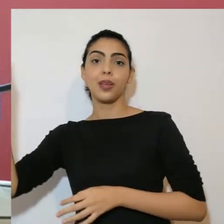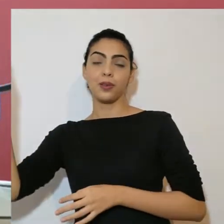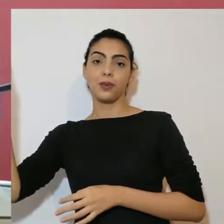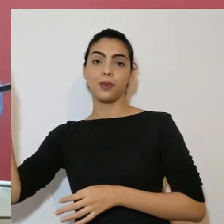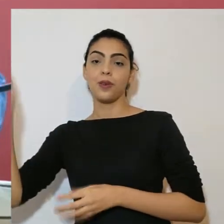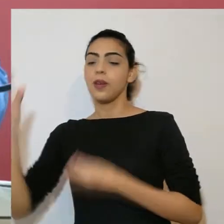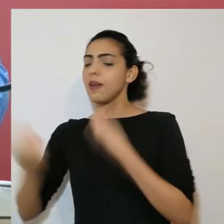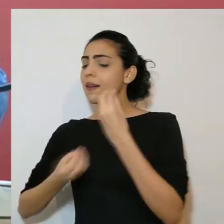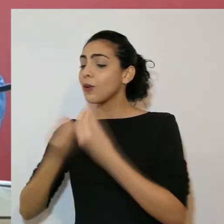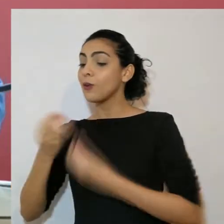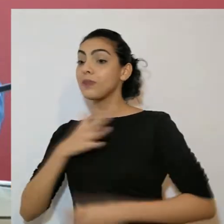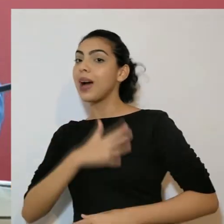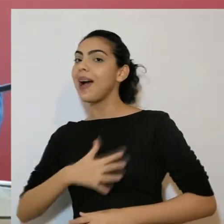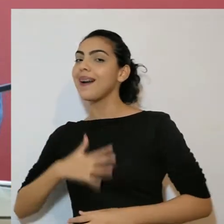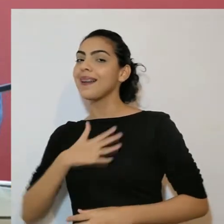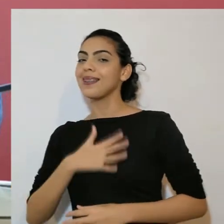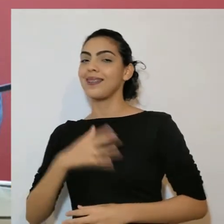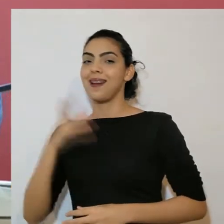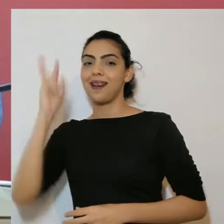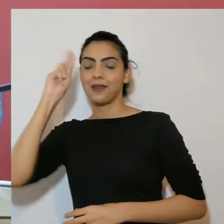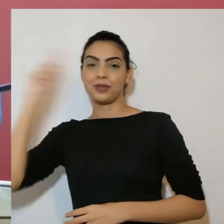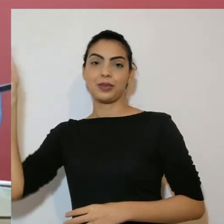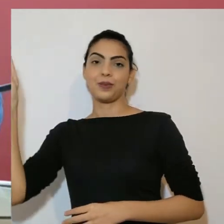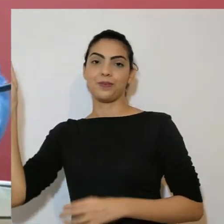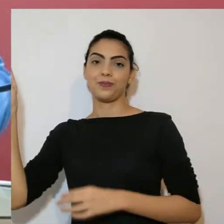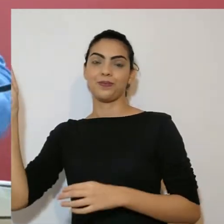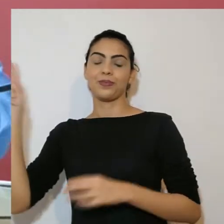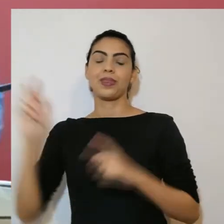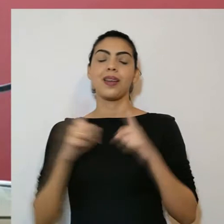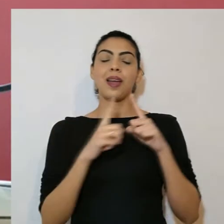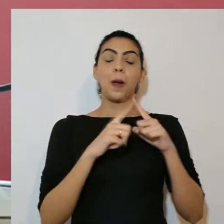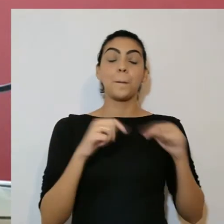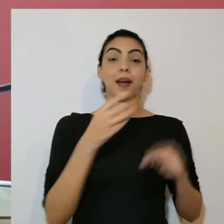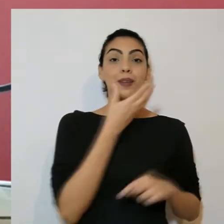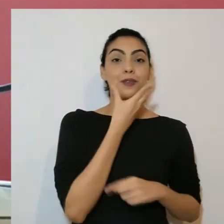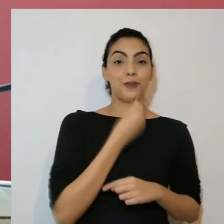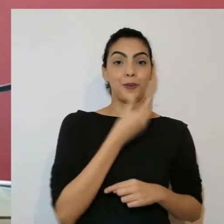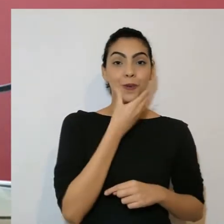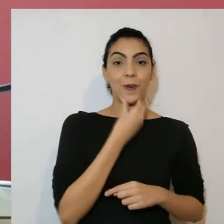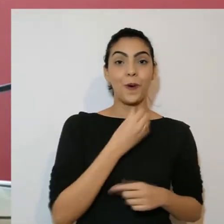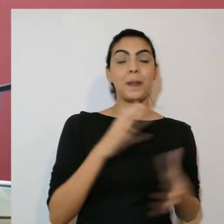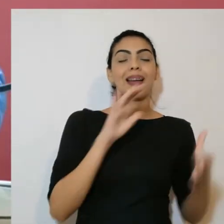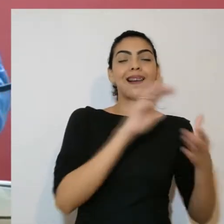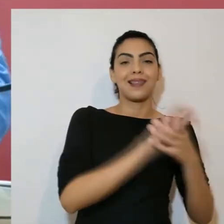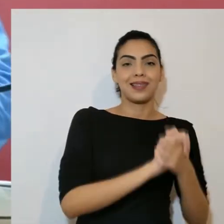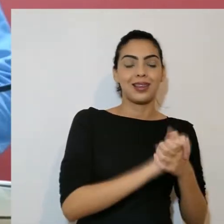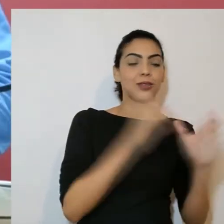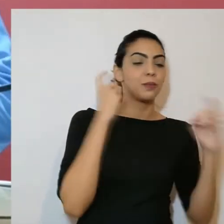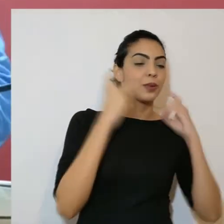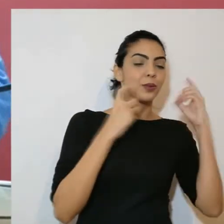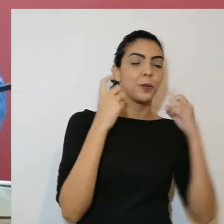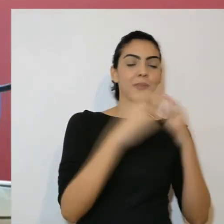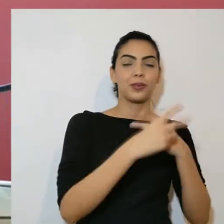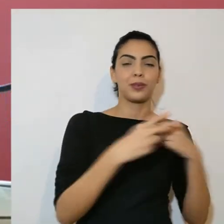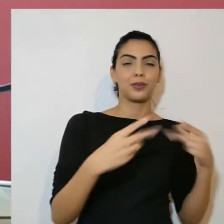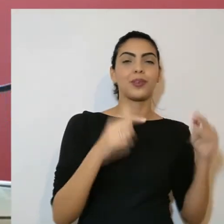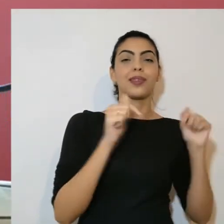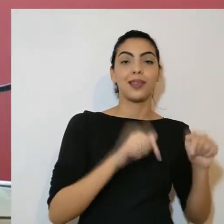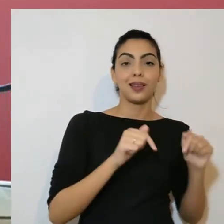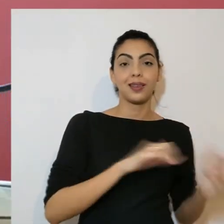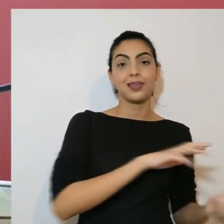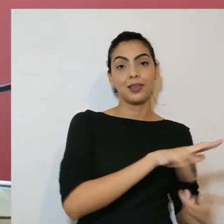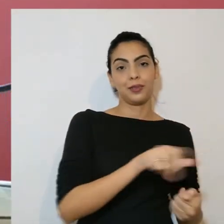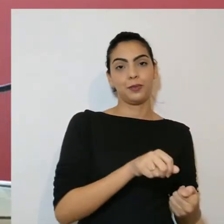do Senhor, em como agradar ao Senhor, mas o homem casado preocupa-se com as coisas